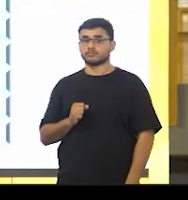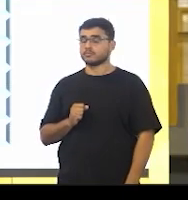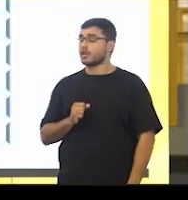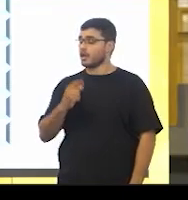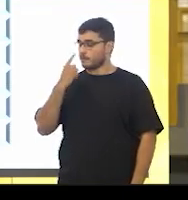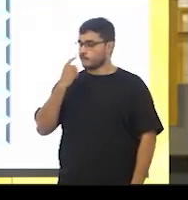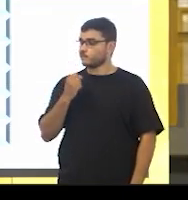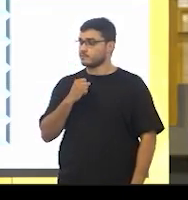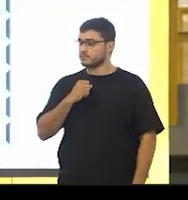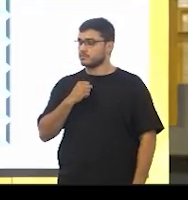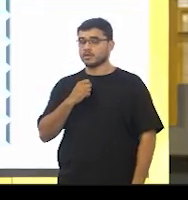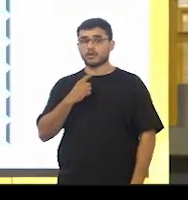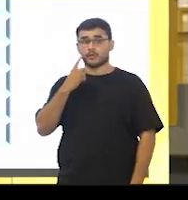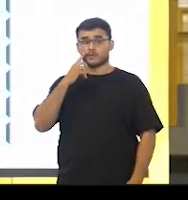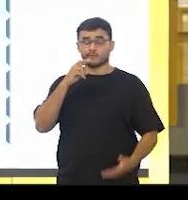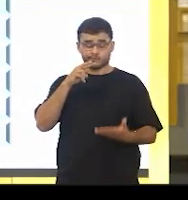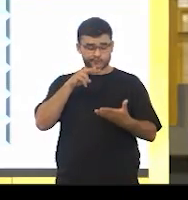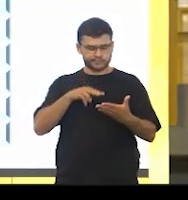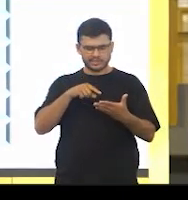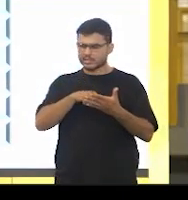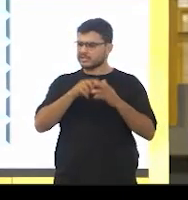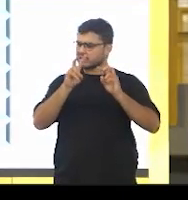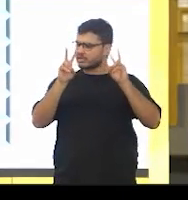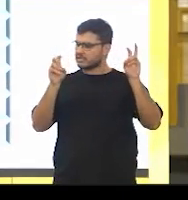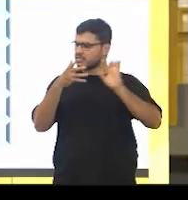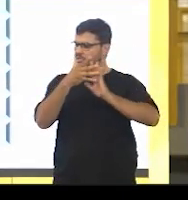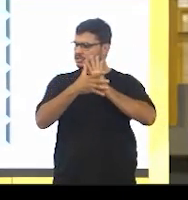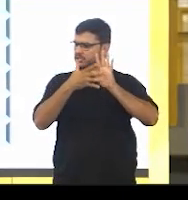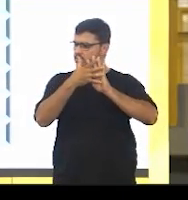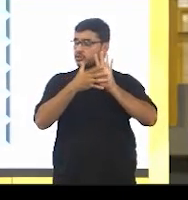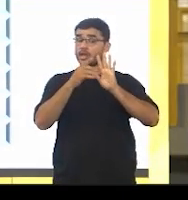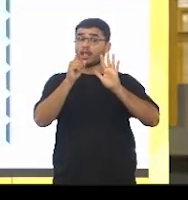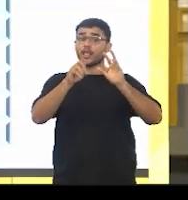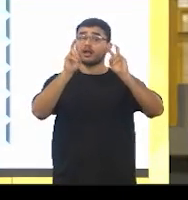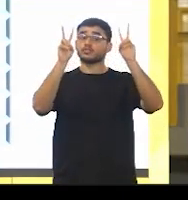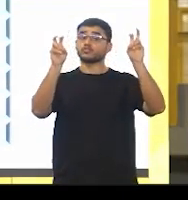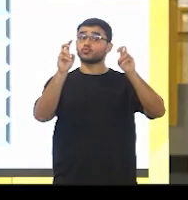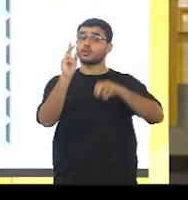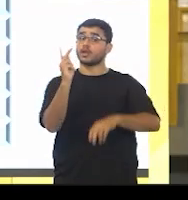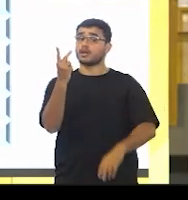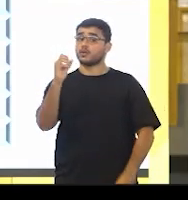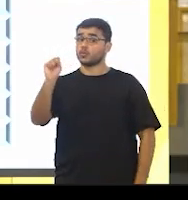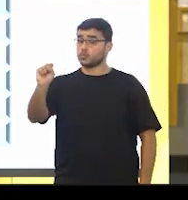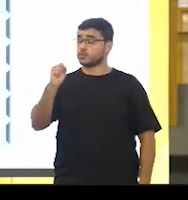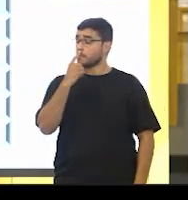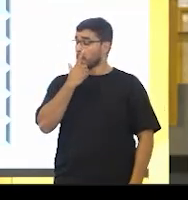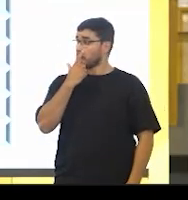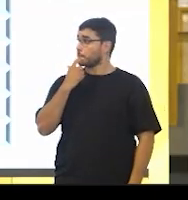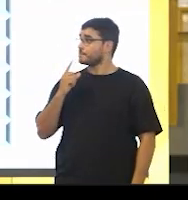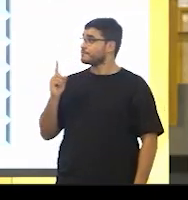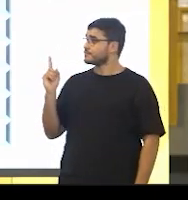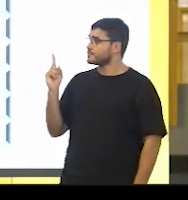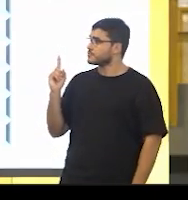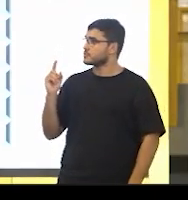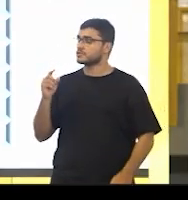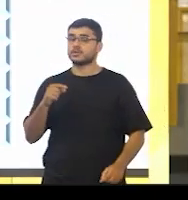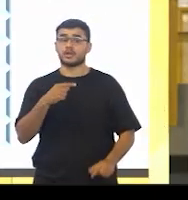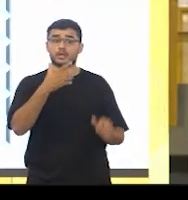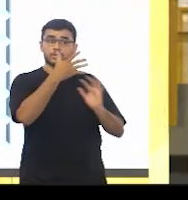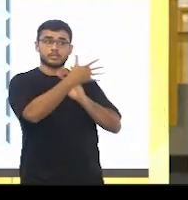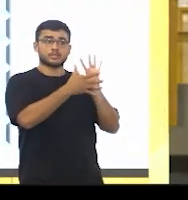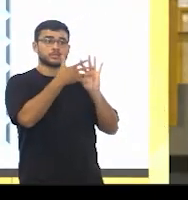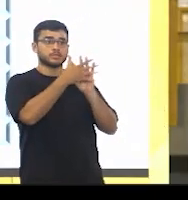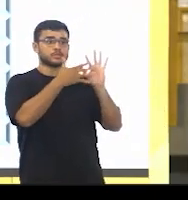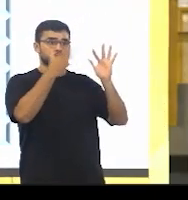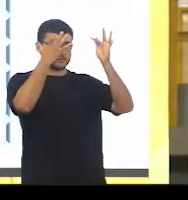8. Olha, eu vou dizer um negócio para vocês, o Marden encerrou aqui a fala dele, dizendo que essa questão que ele fez foi uma das mais difíceis,